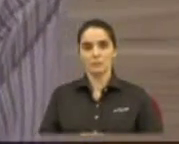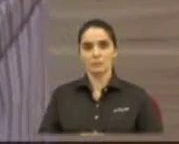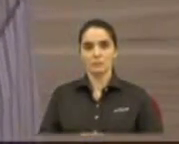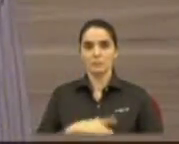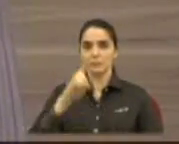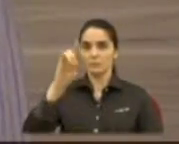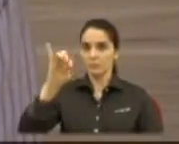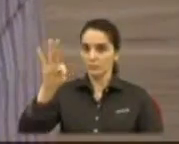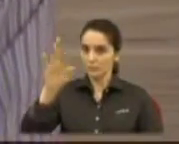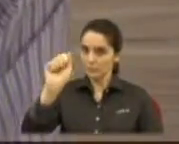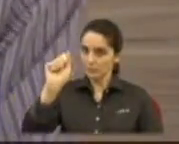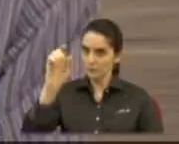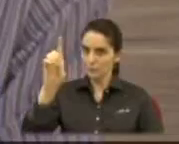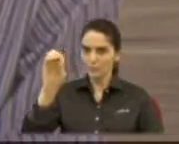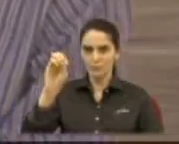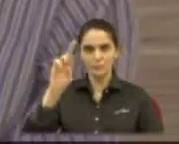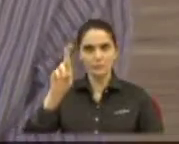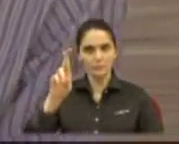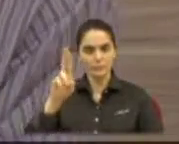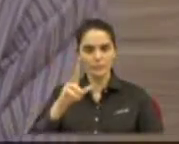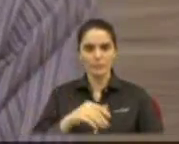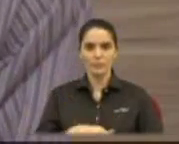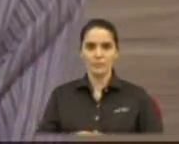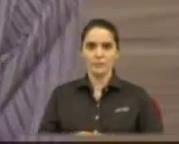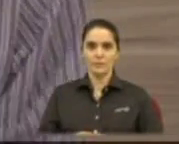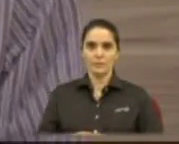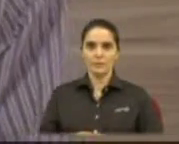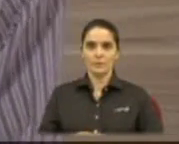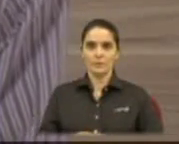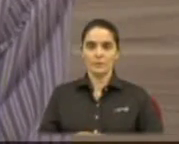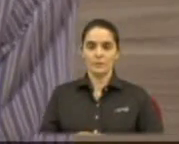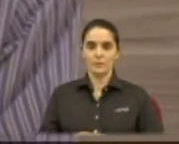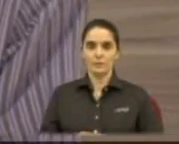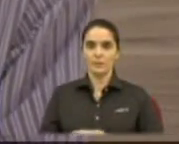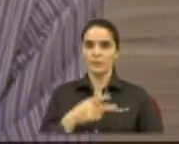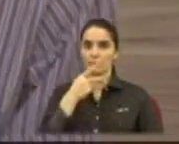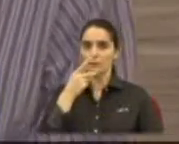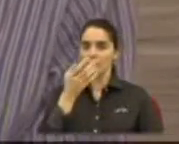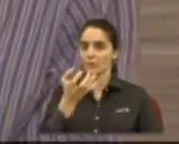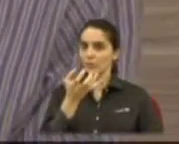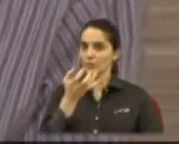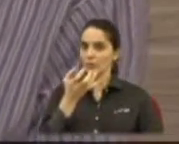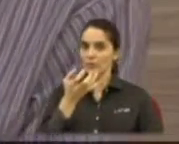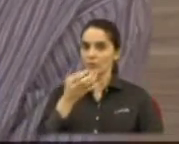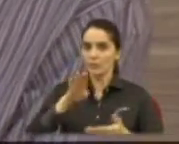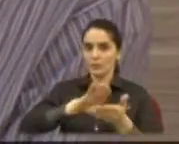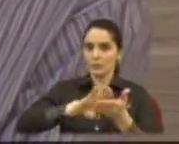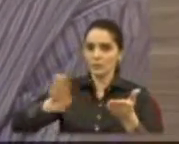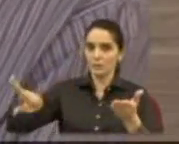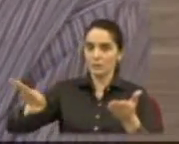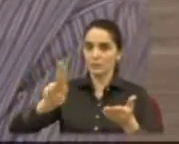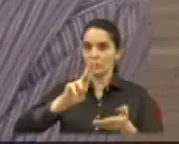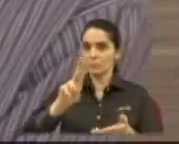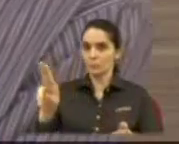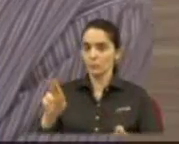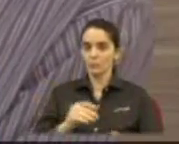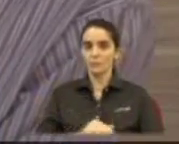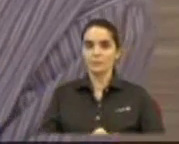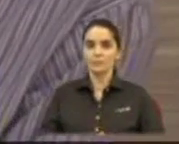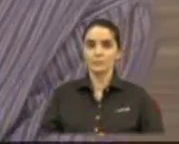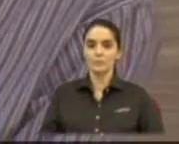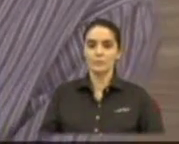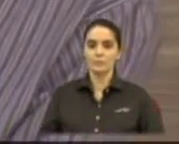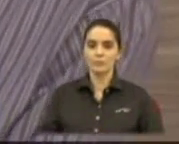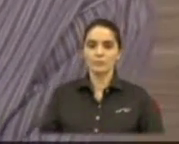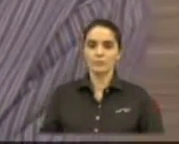ditador, e queriam que tirasse a identificação aí da porta. Eu acho justo, sim. O policial tem